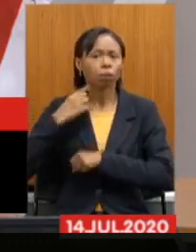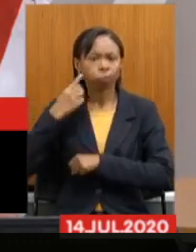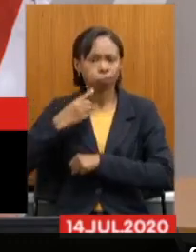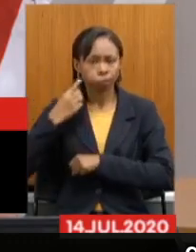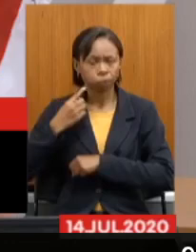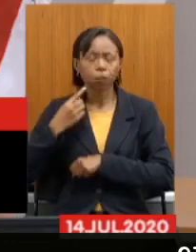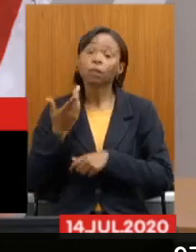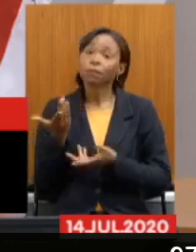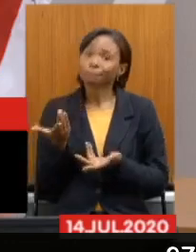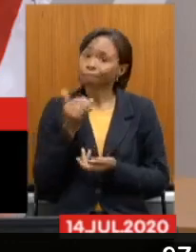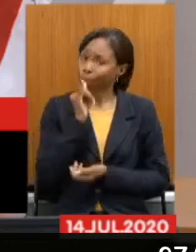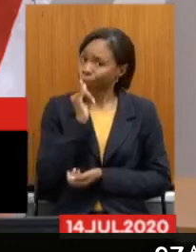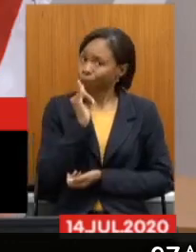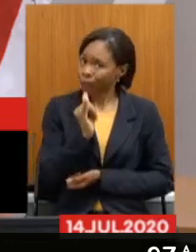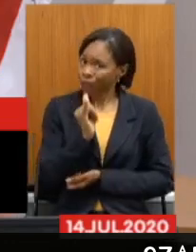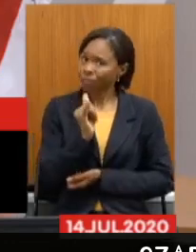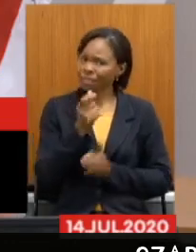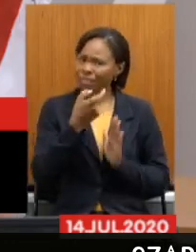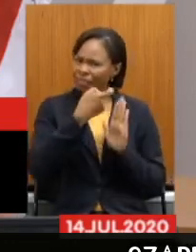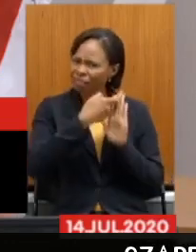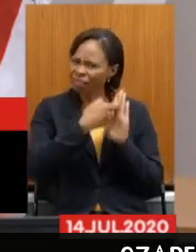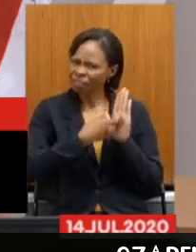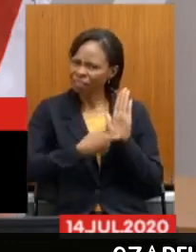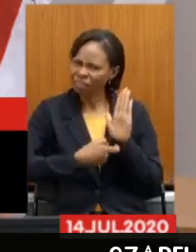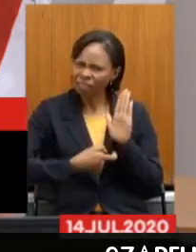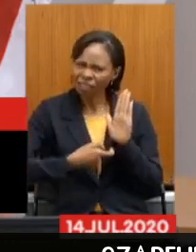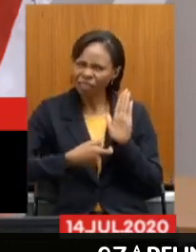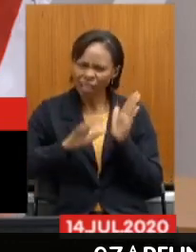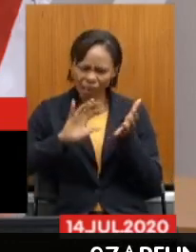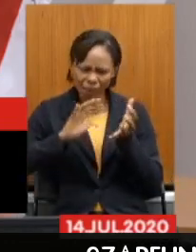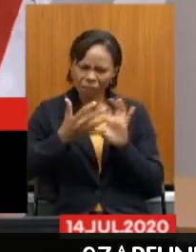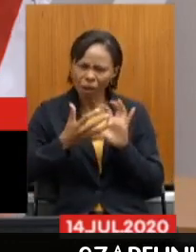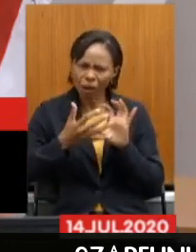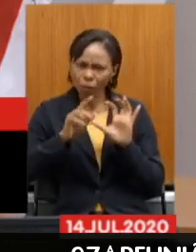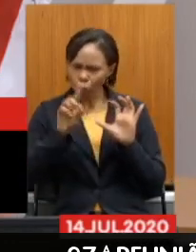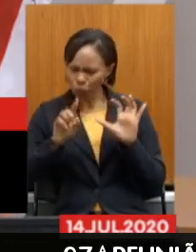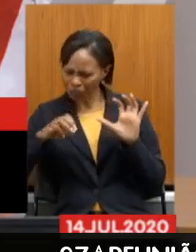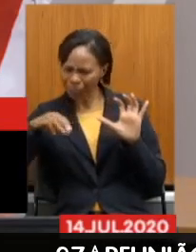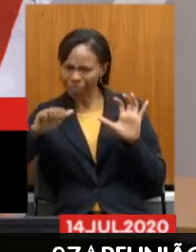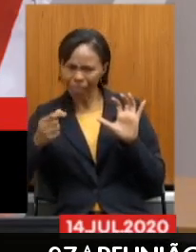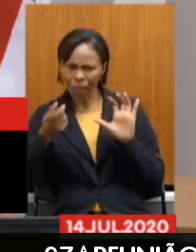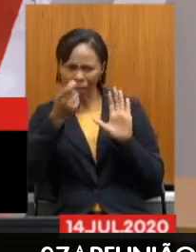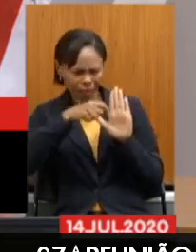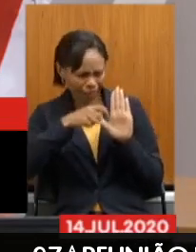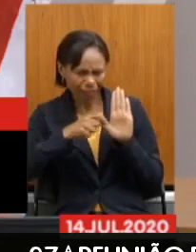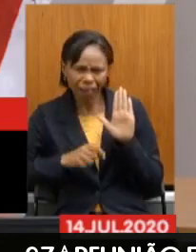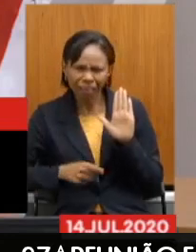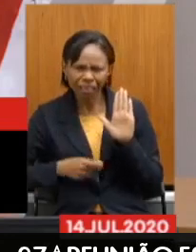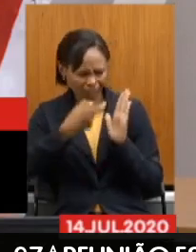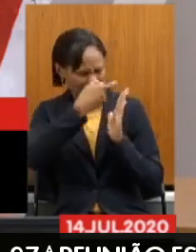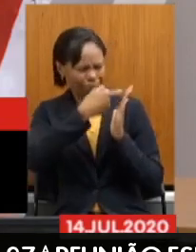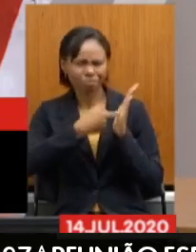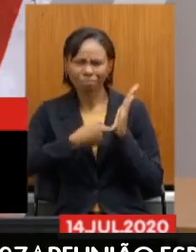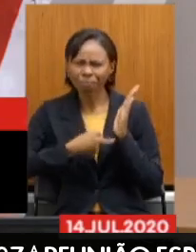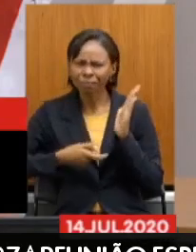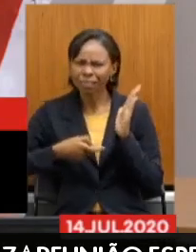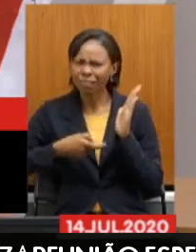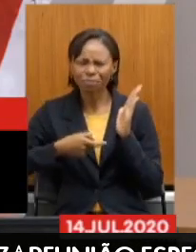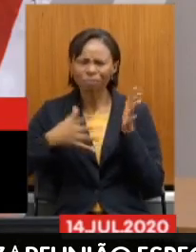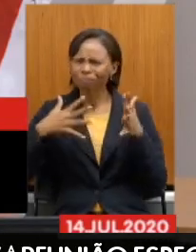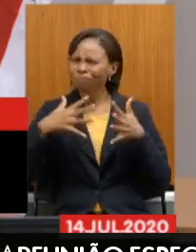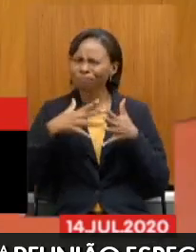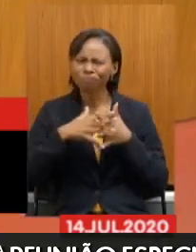dizer para vocês que foi muito mal redigida aquela reforma do Zema. Qualquer juiz que analisasse aquela peça, se fosse uma petição